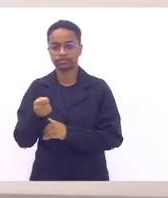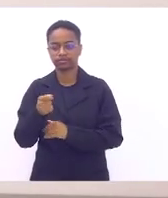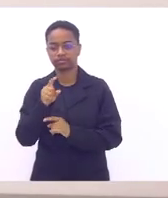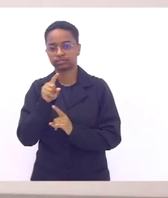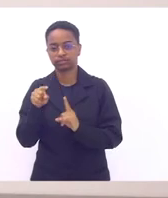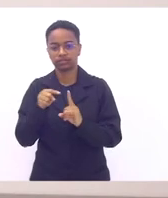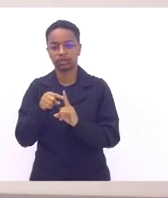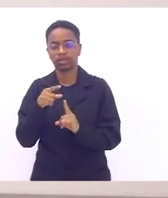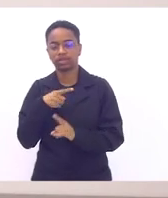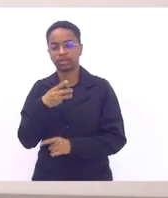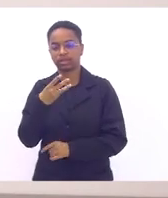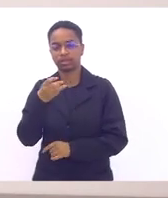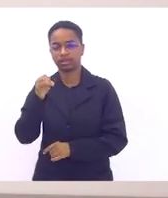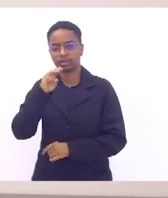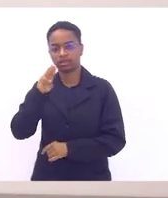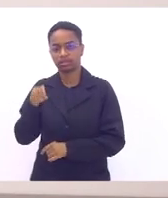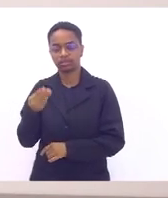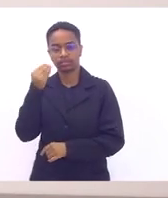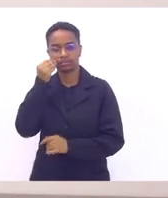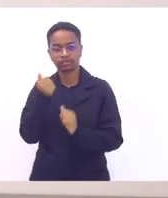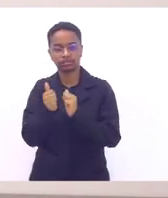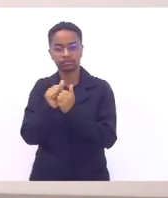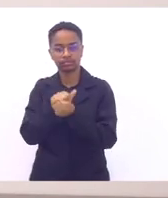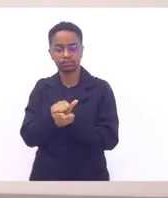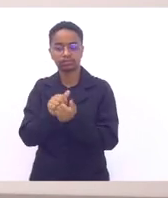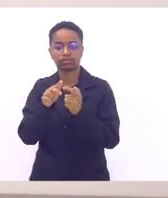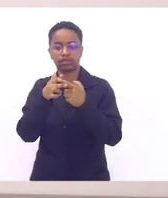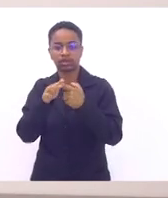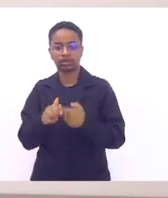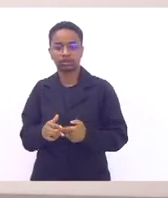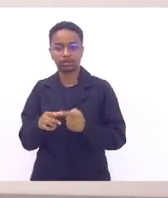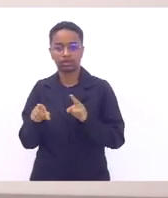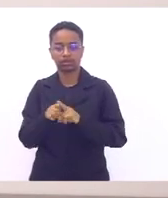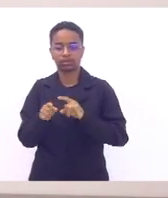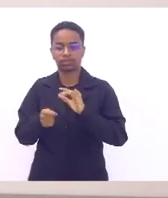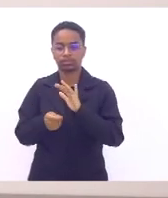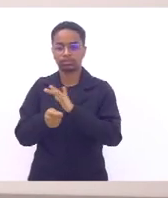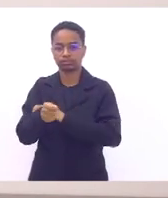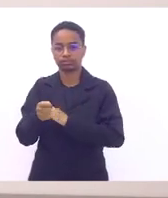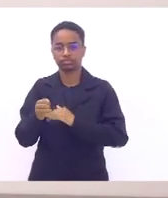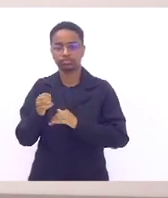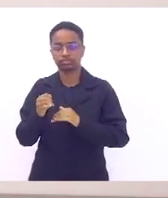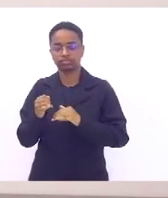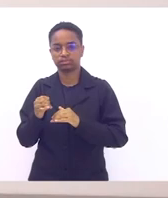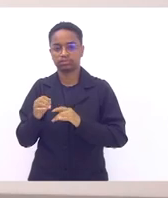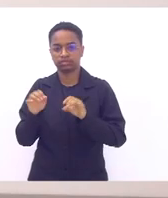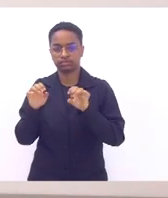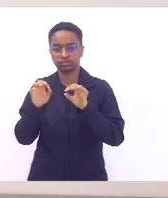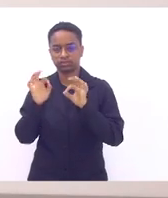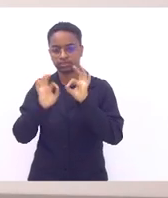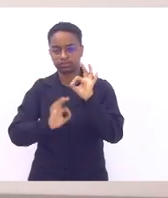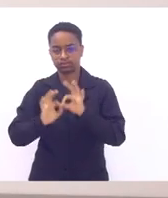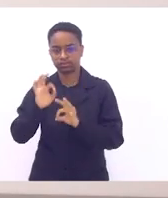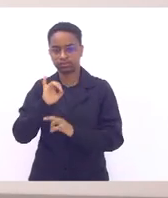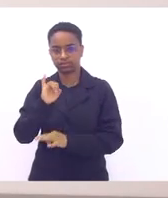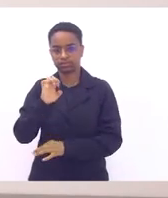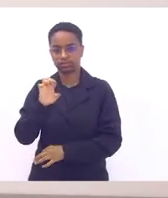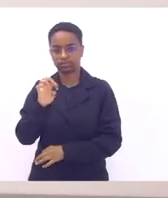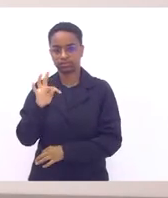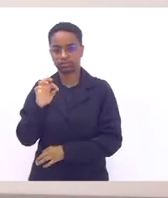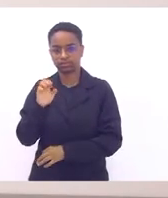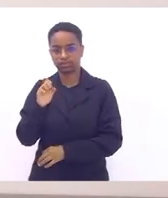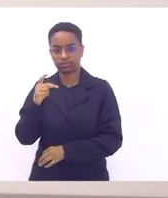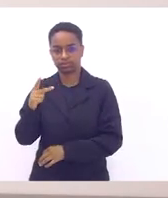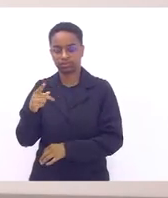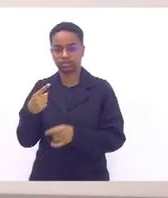de 30 milhões para adequação, reforma, investimento na estruturação do IETAP, que é um procedimento